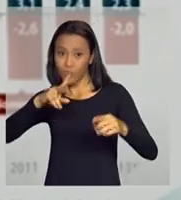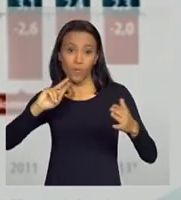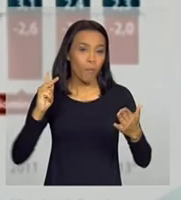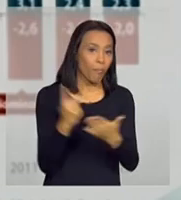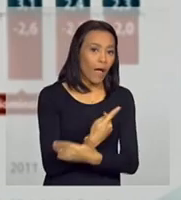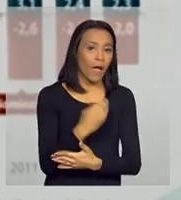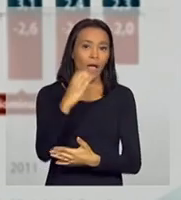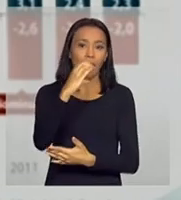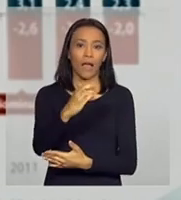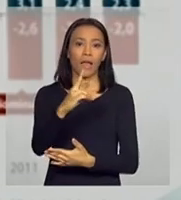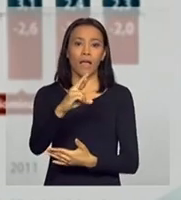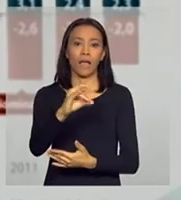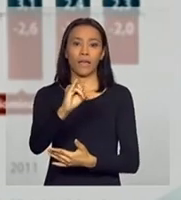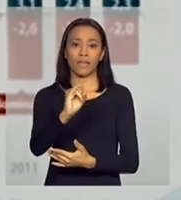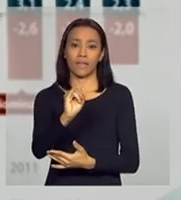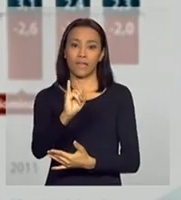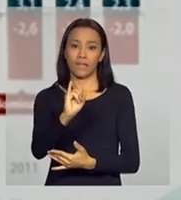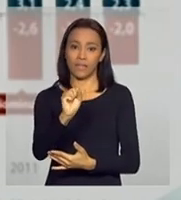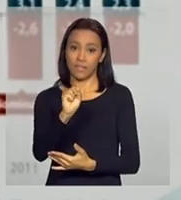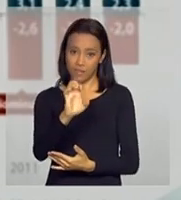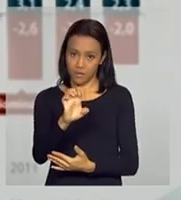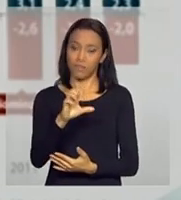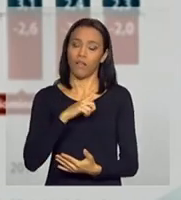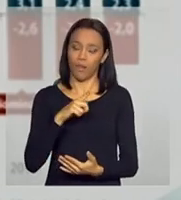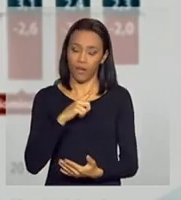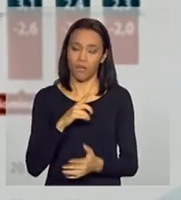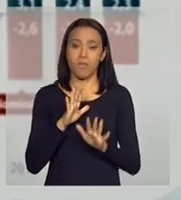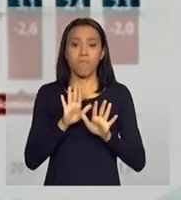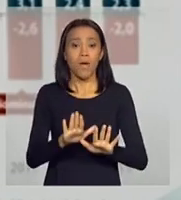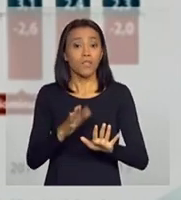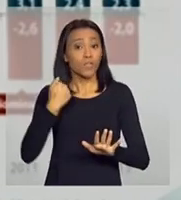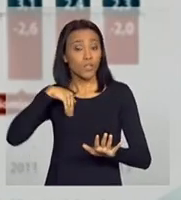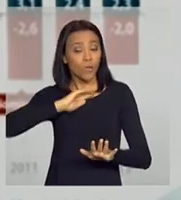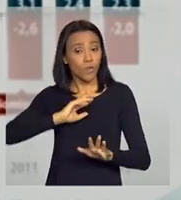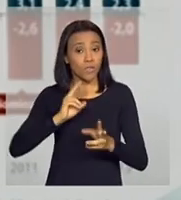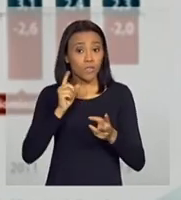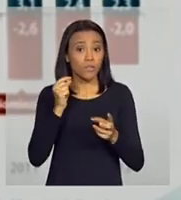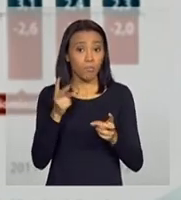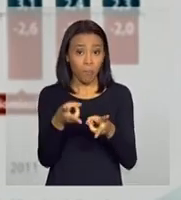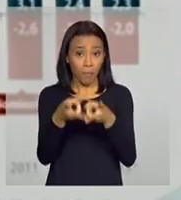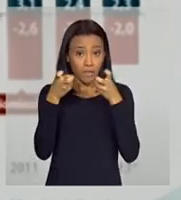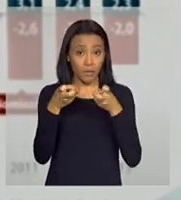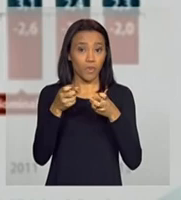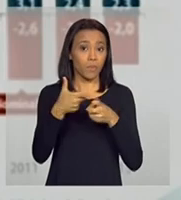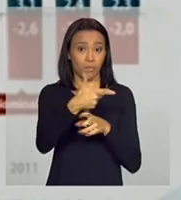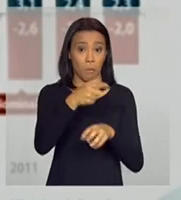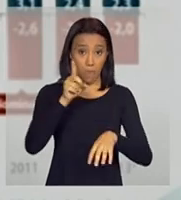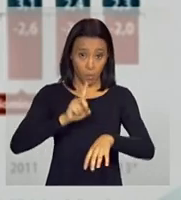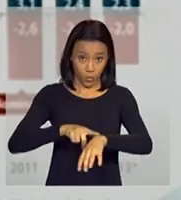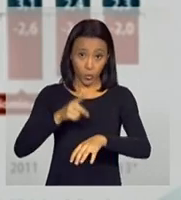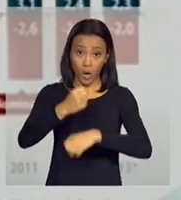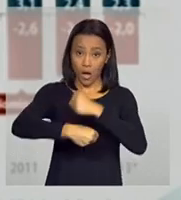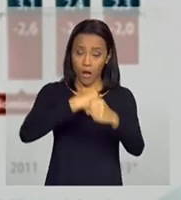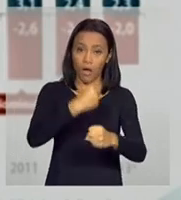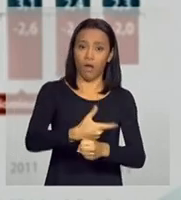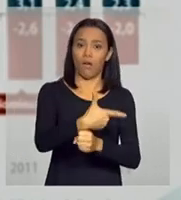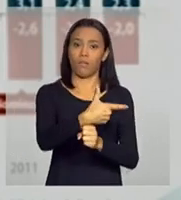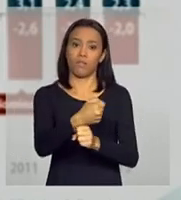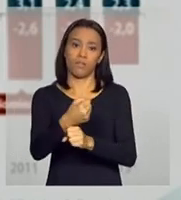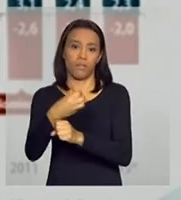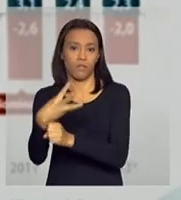crise por causa do anticíclico é e o que nós estamos prevendo para 2013 é